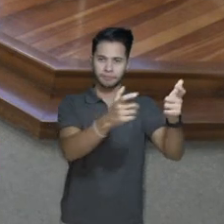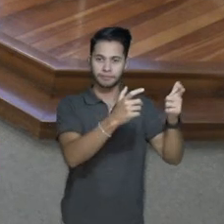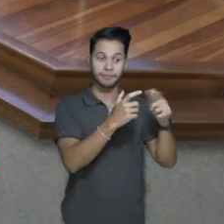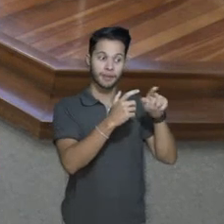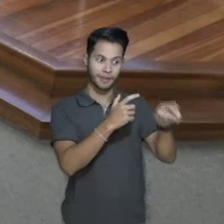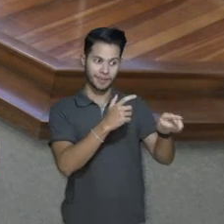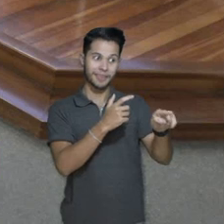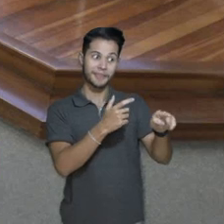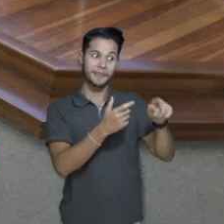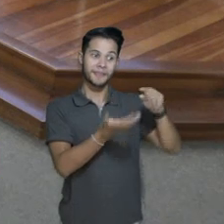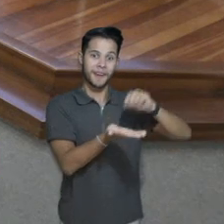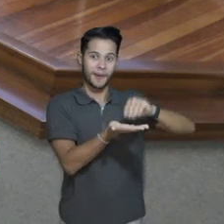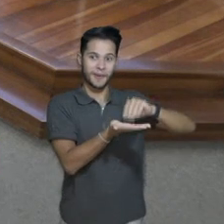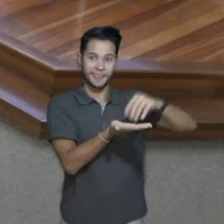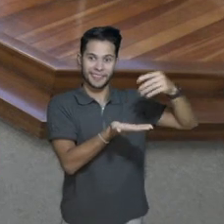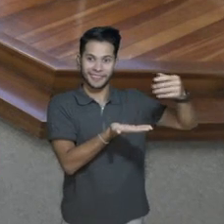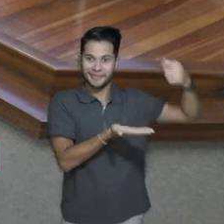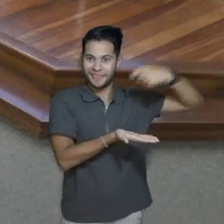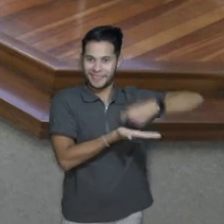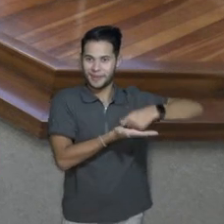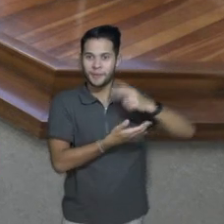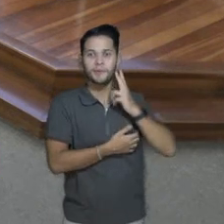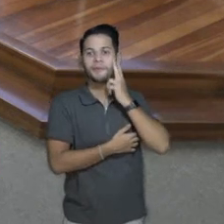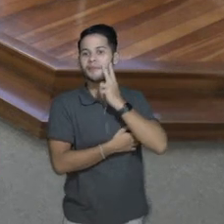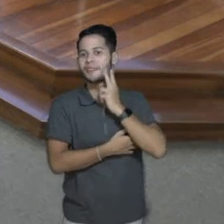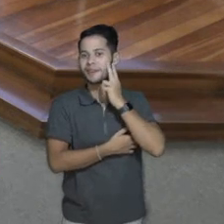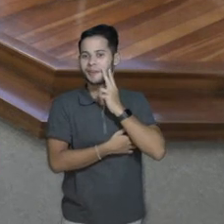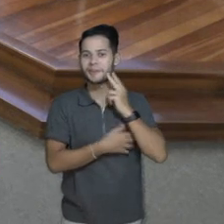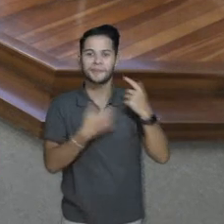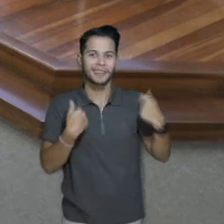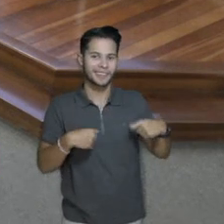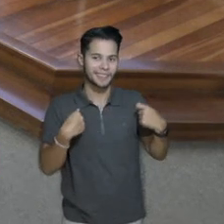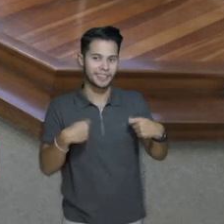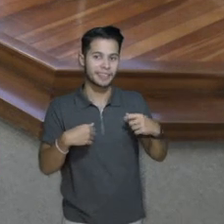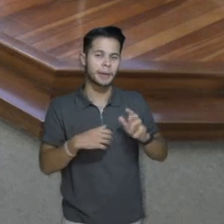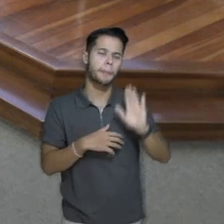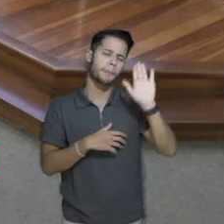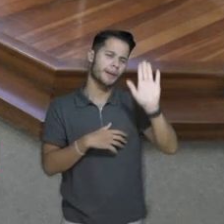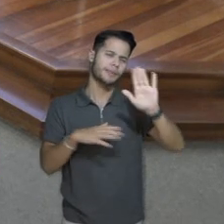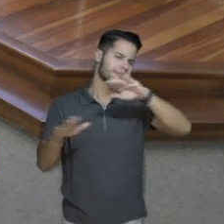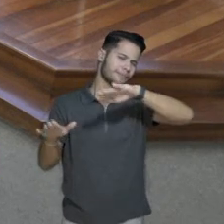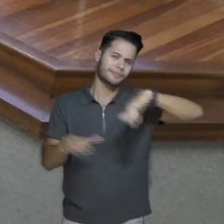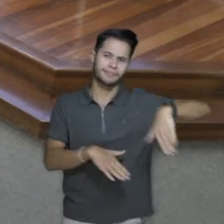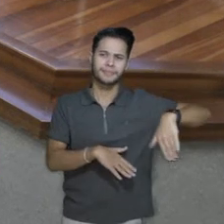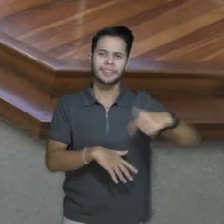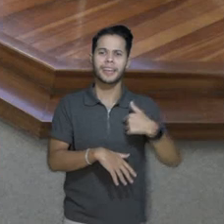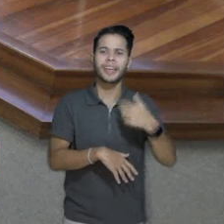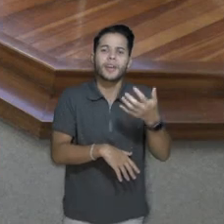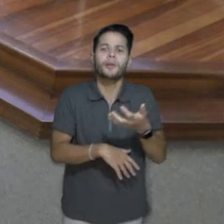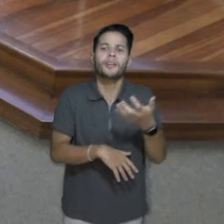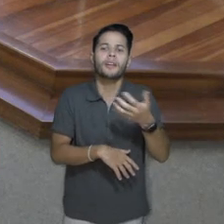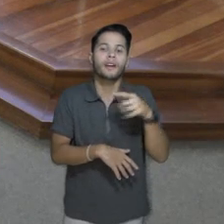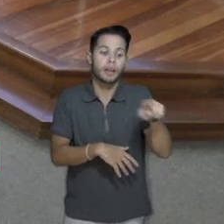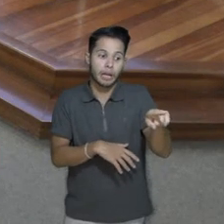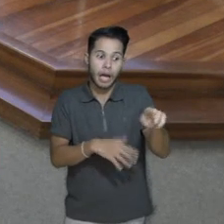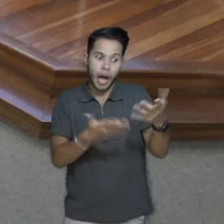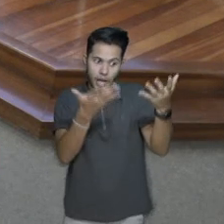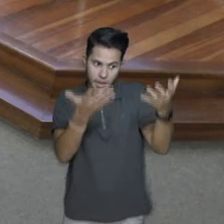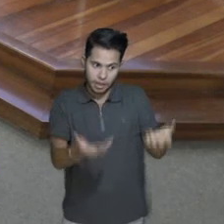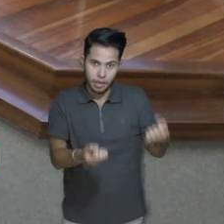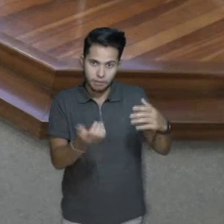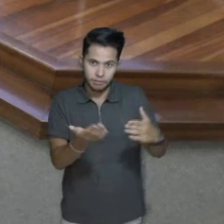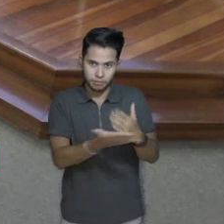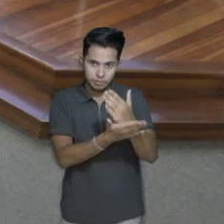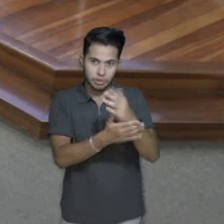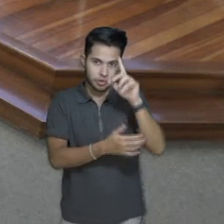vinho que que temos tomar no vinho mas enfim e eu queria garote na com a tua autorização enquanto diretor